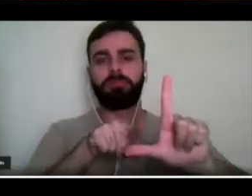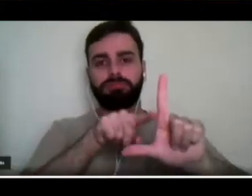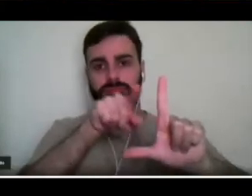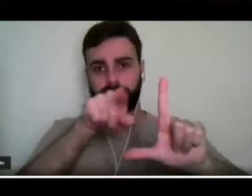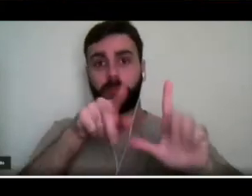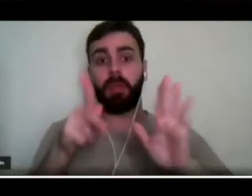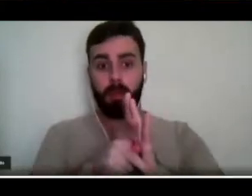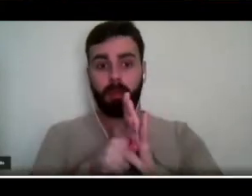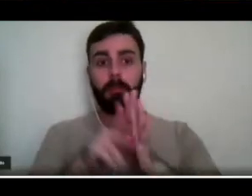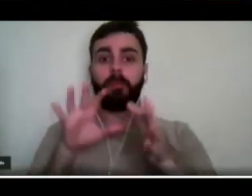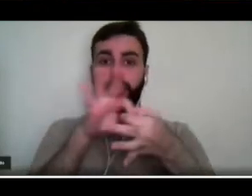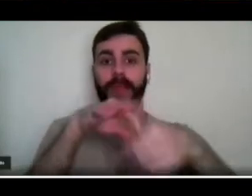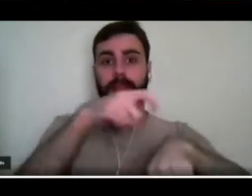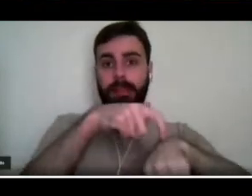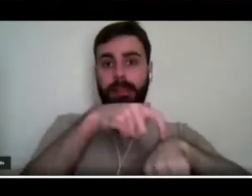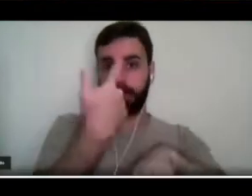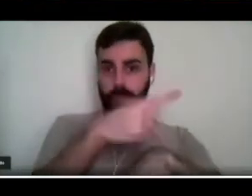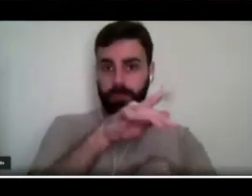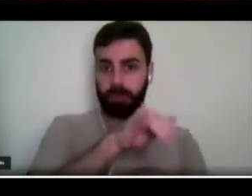velocidade